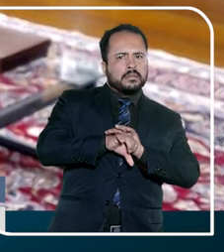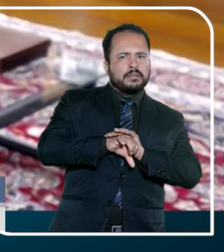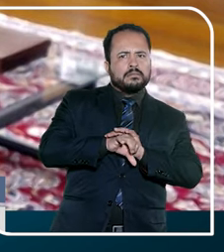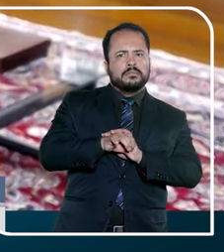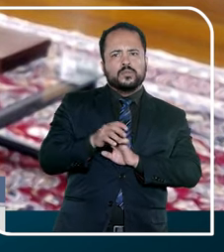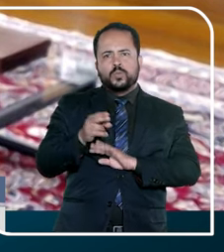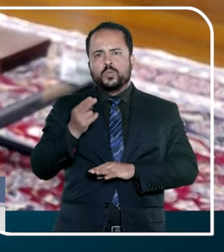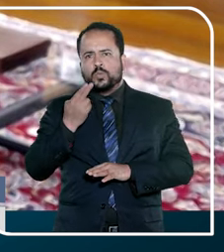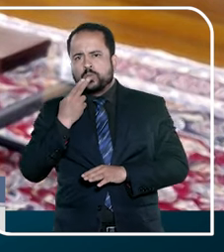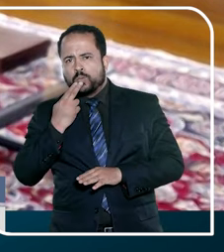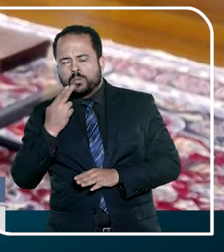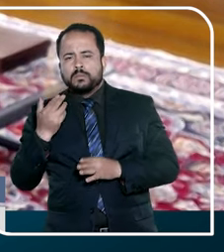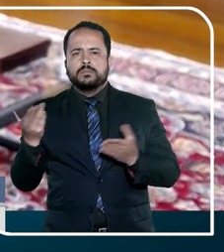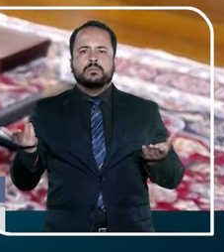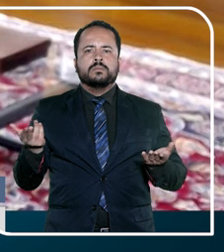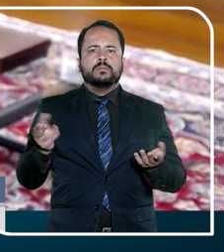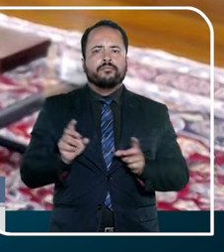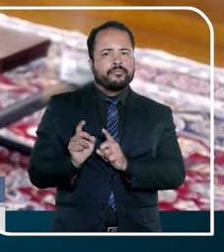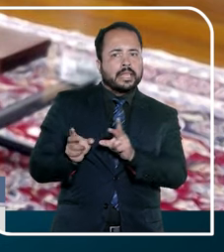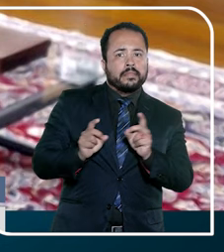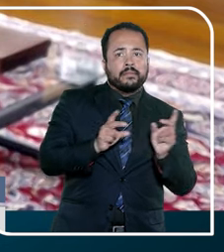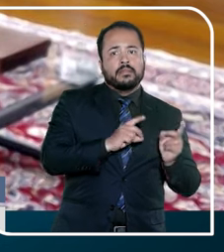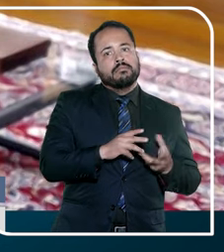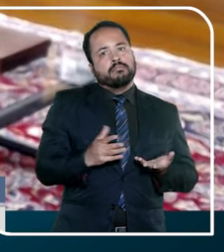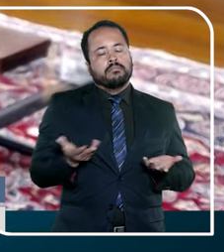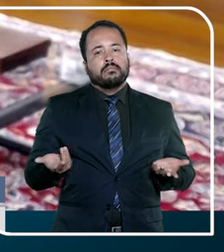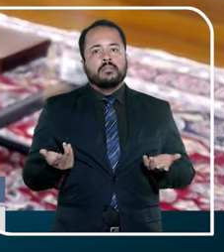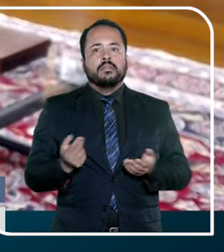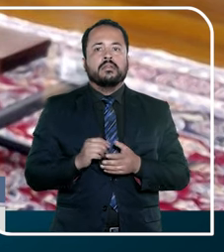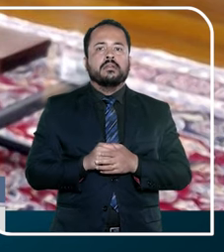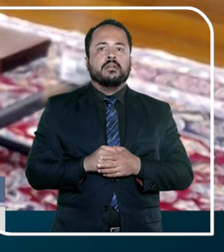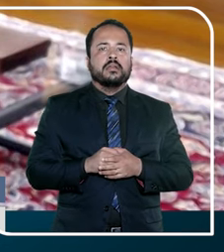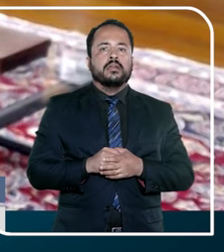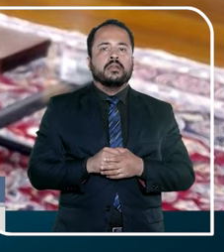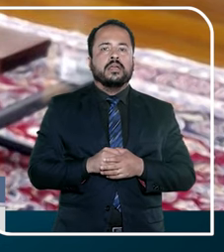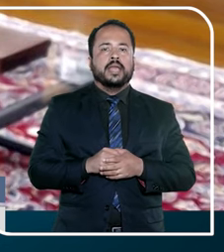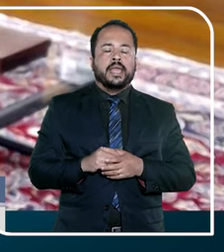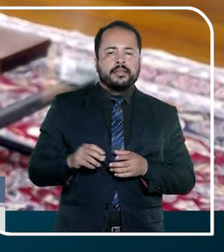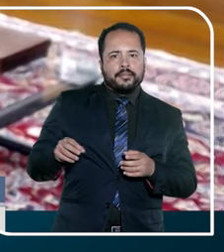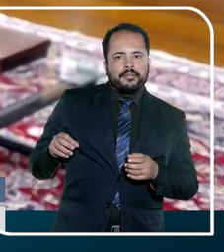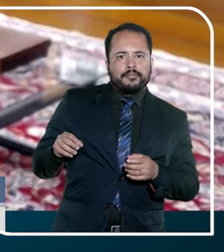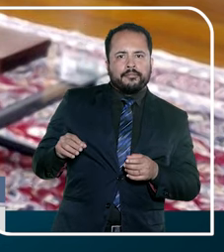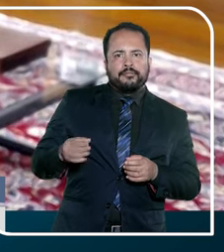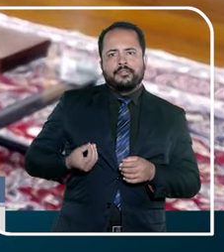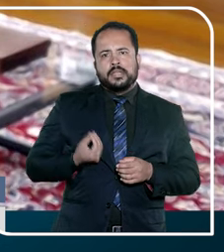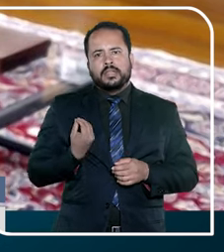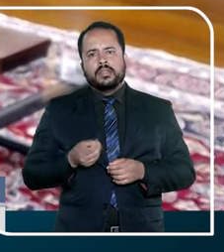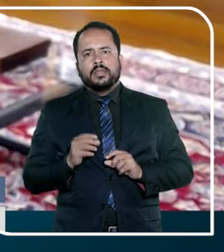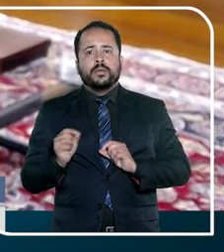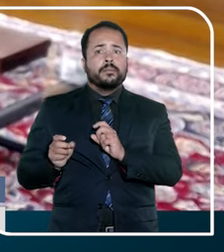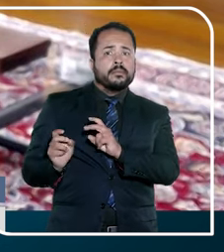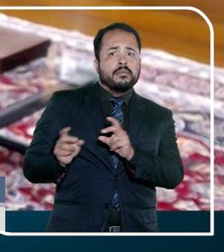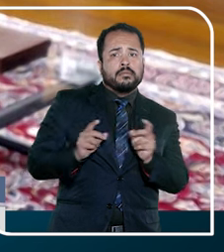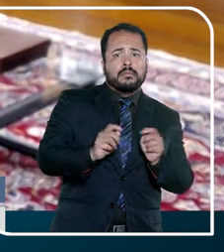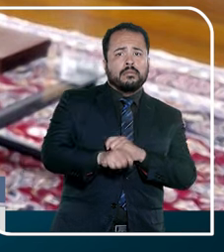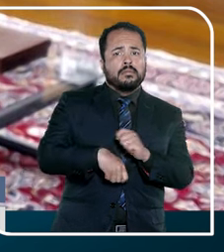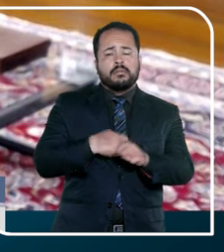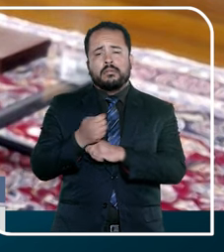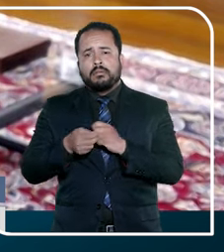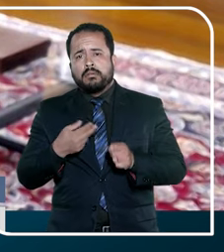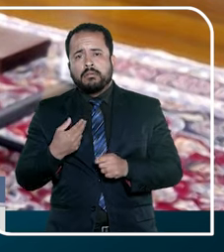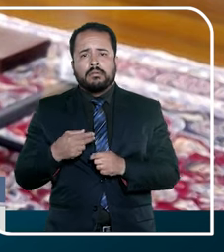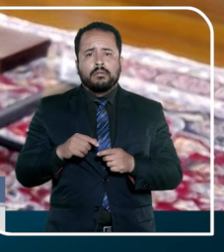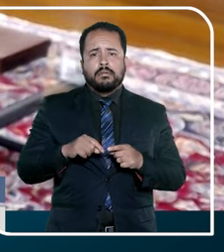pessoas que ganham a sua sua digamos eh comercializando produtos